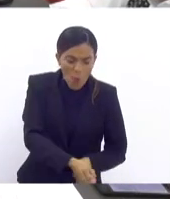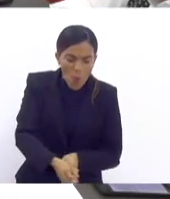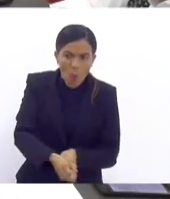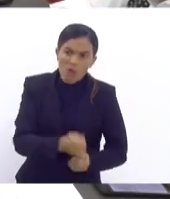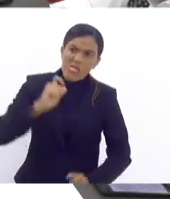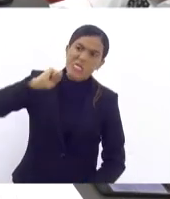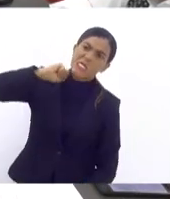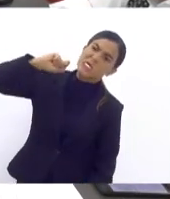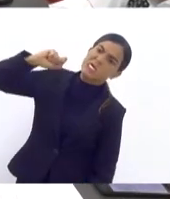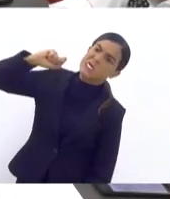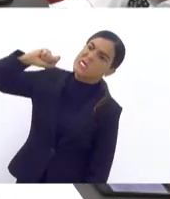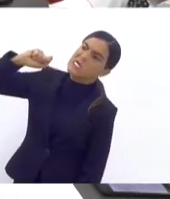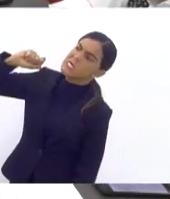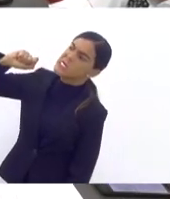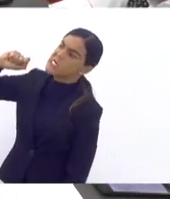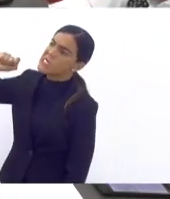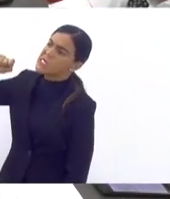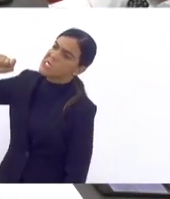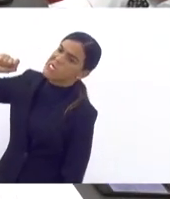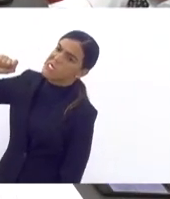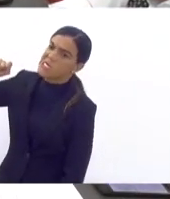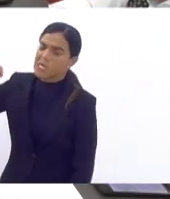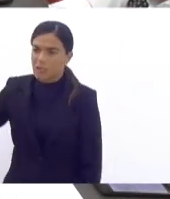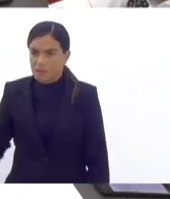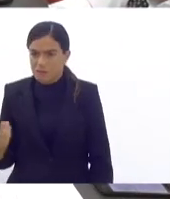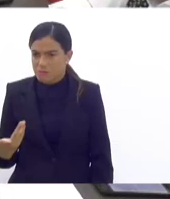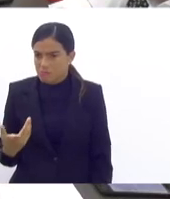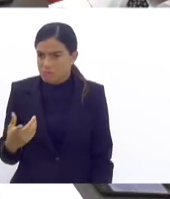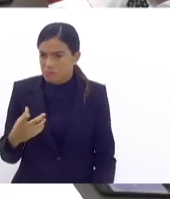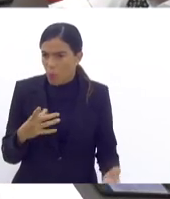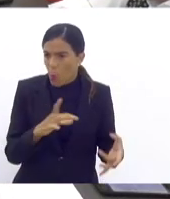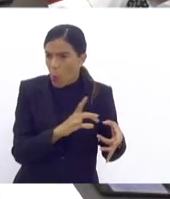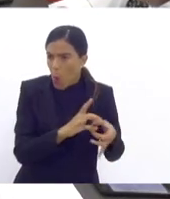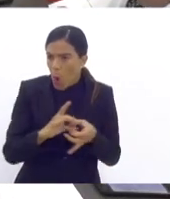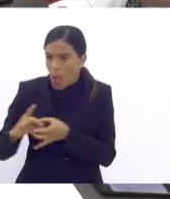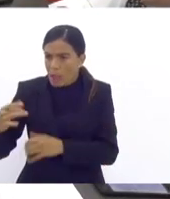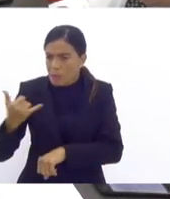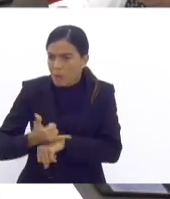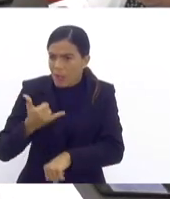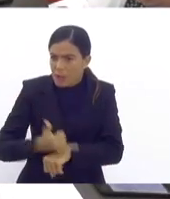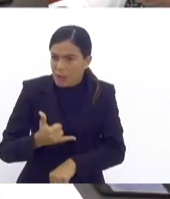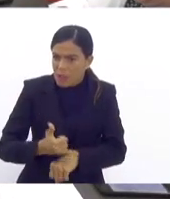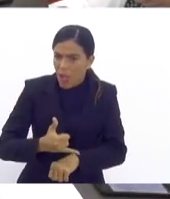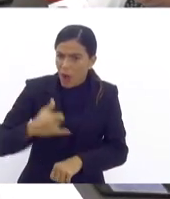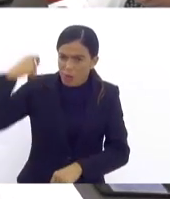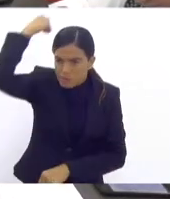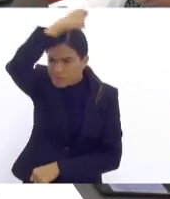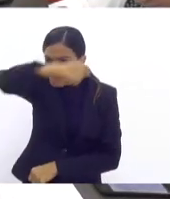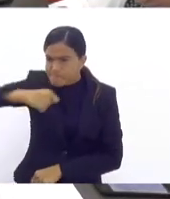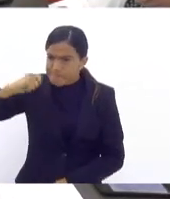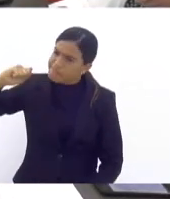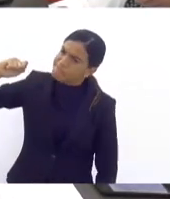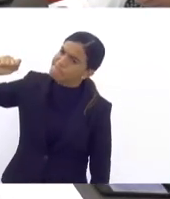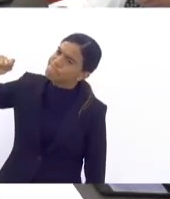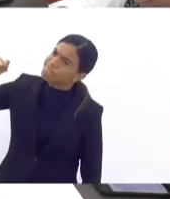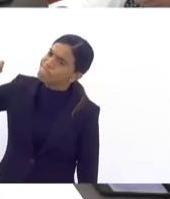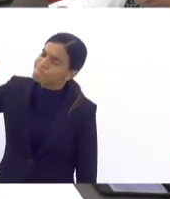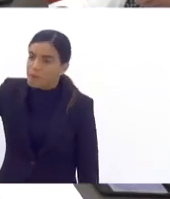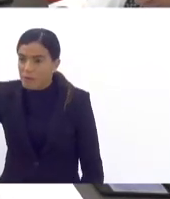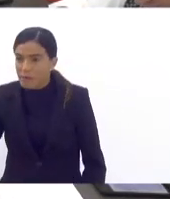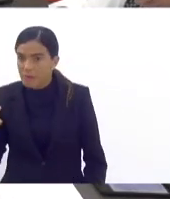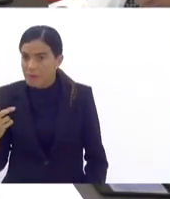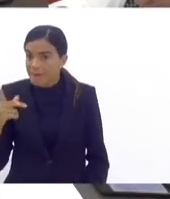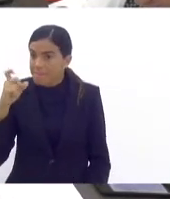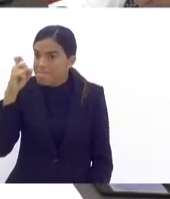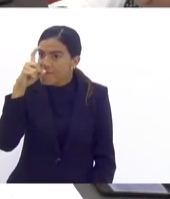casuísticas, acorrentado pontualmente. Isso causaria quase que a impossibilidade de